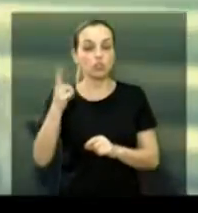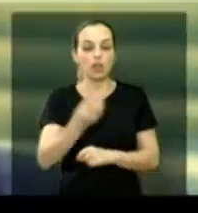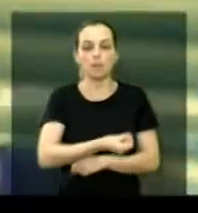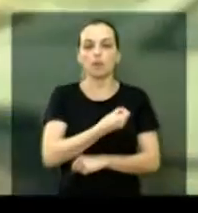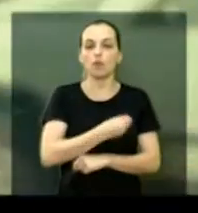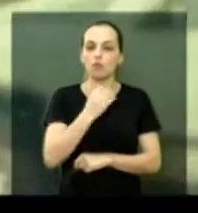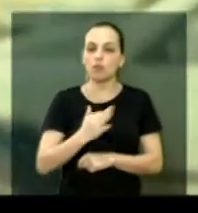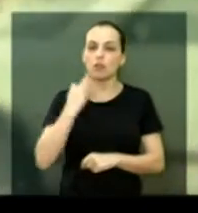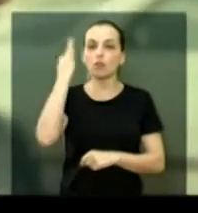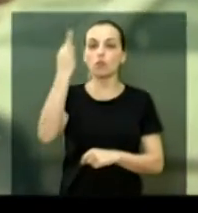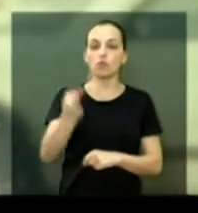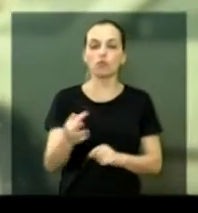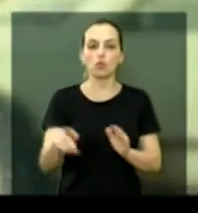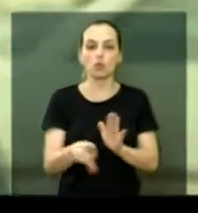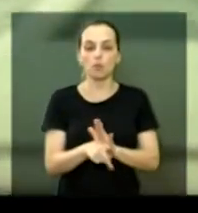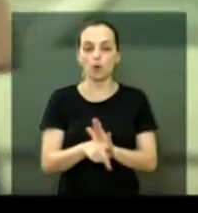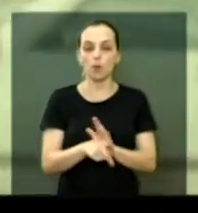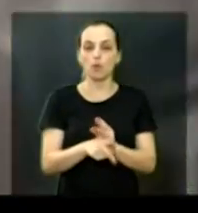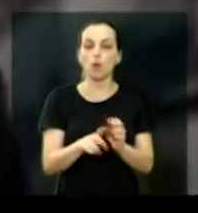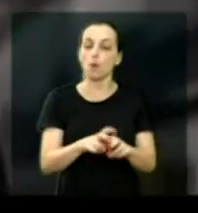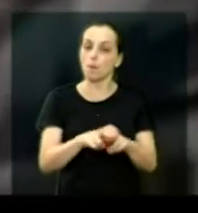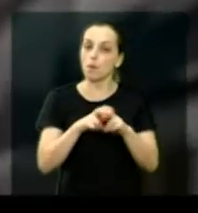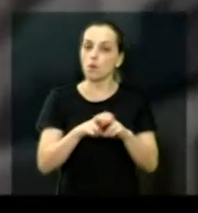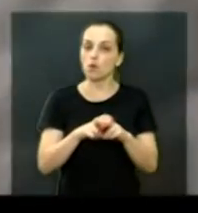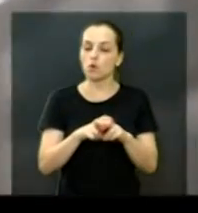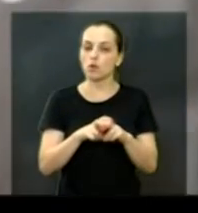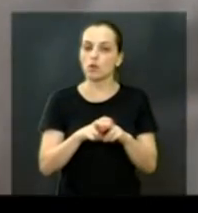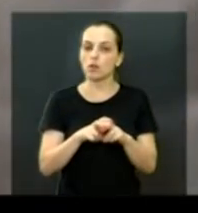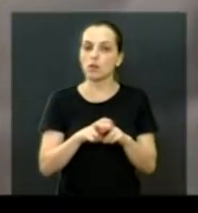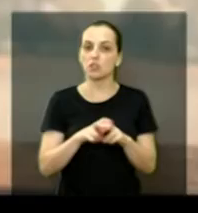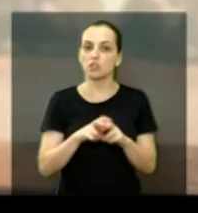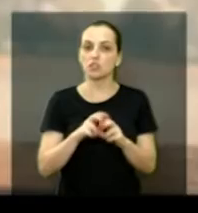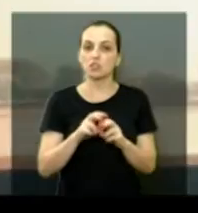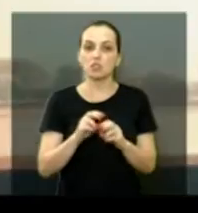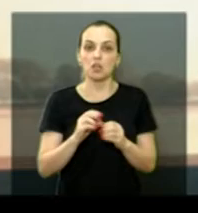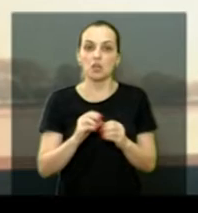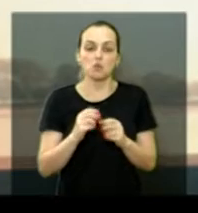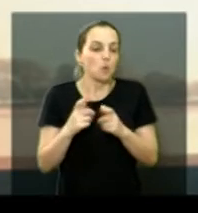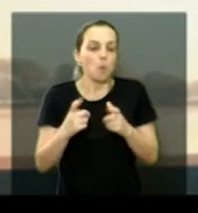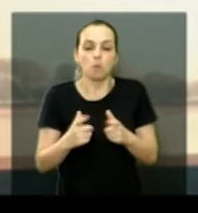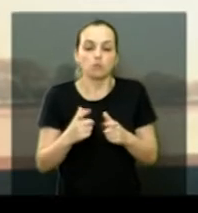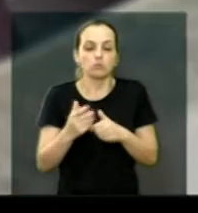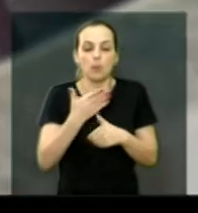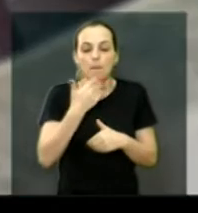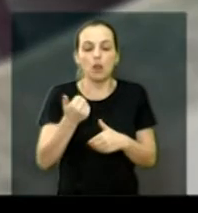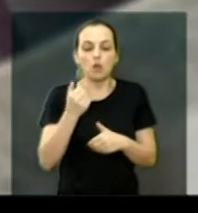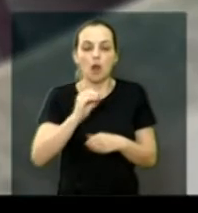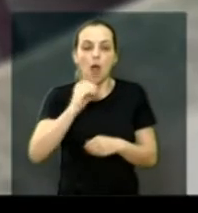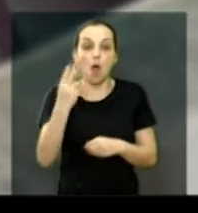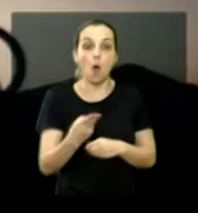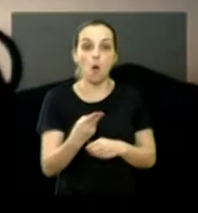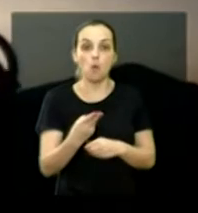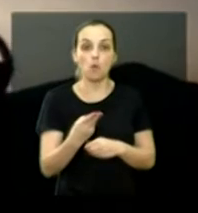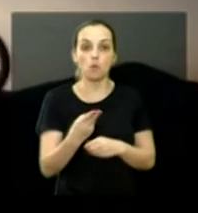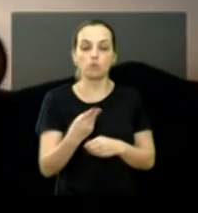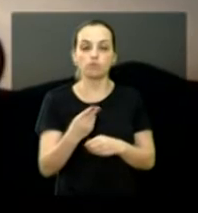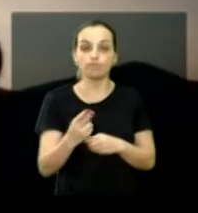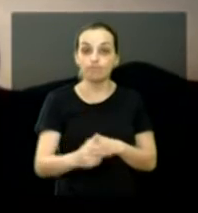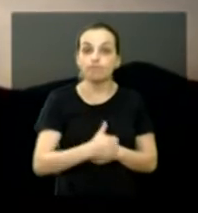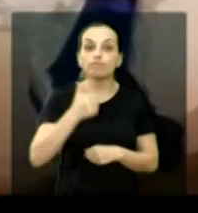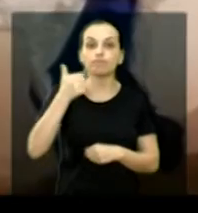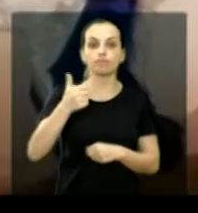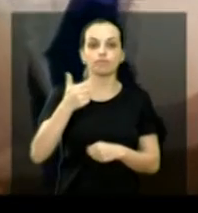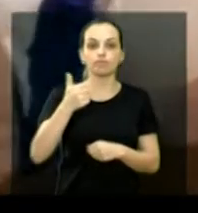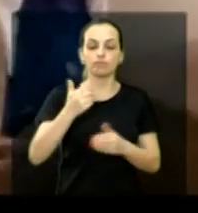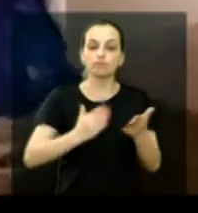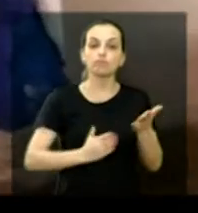futuro portanto é quem sabe quando deve melhorar ou fazer um upgrade se